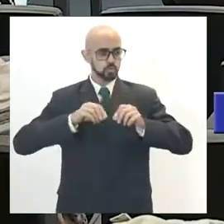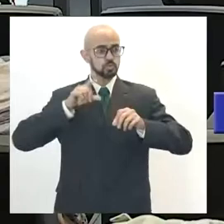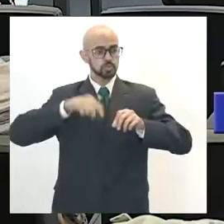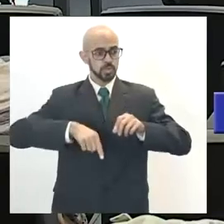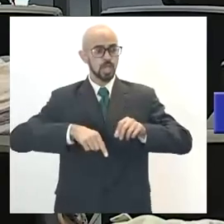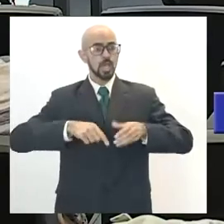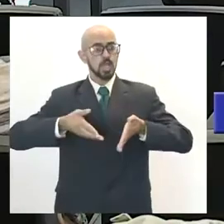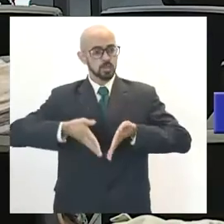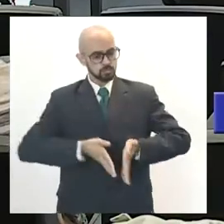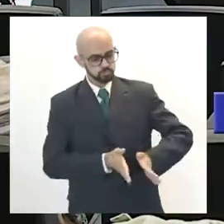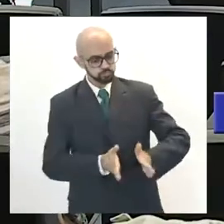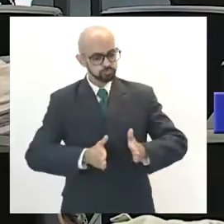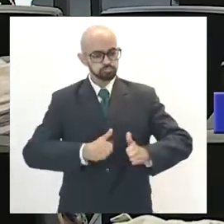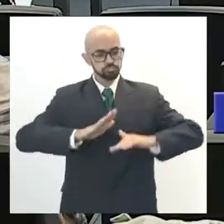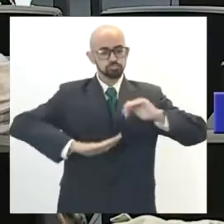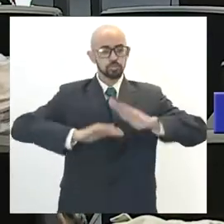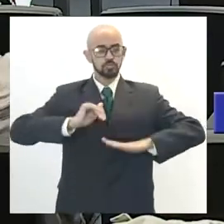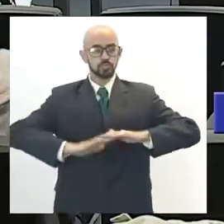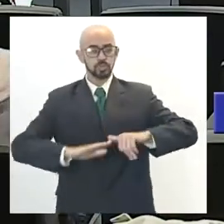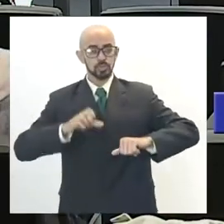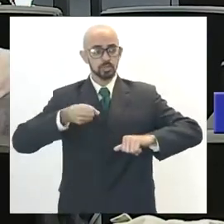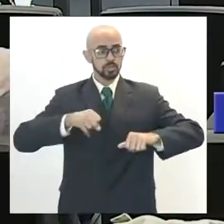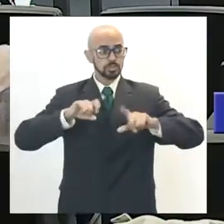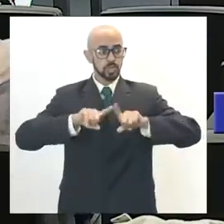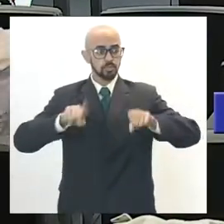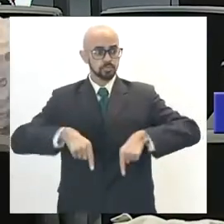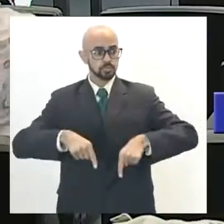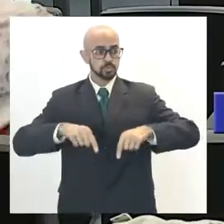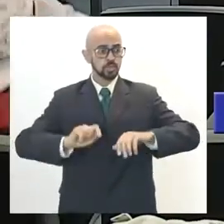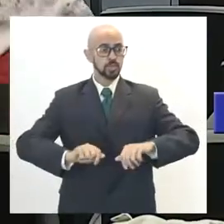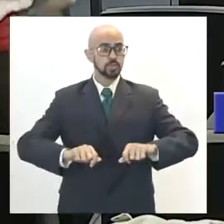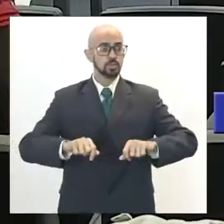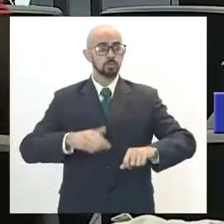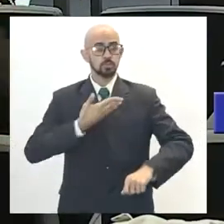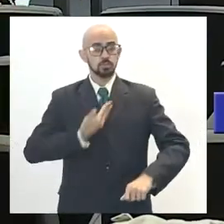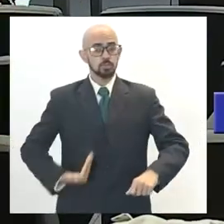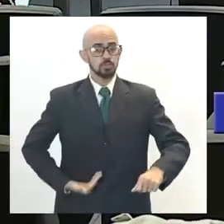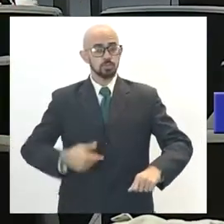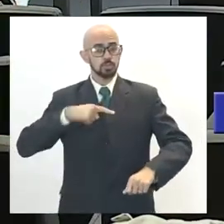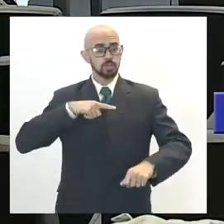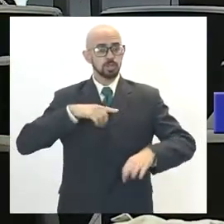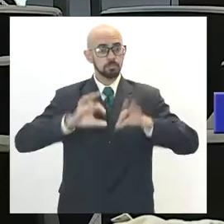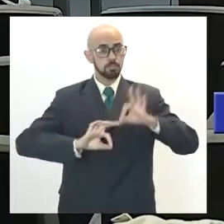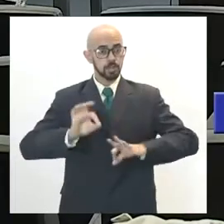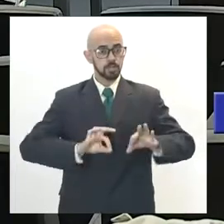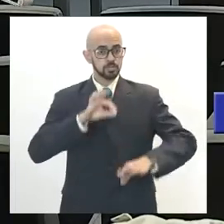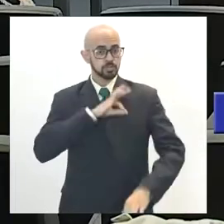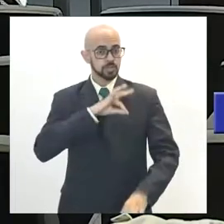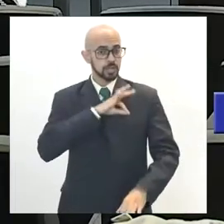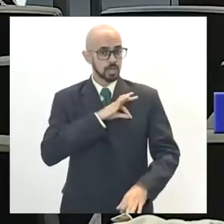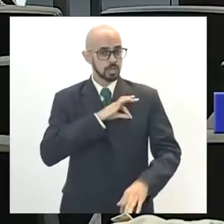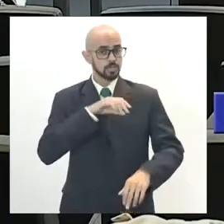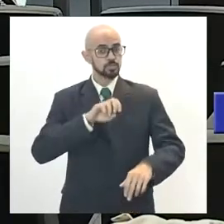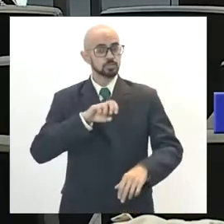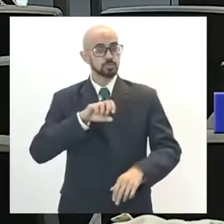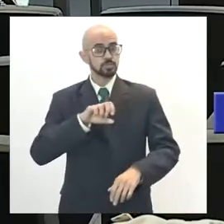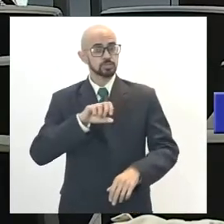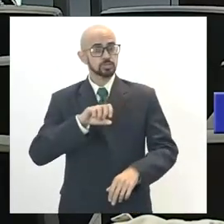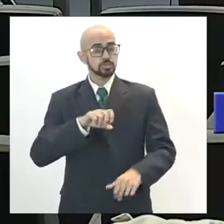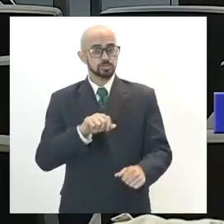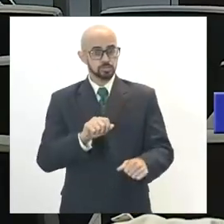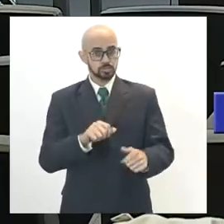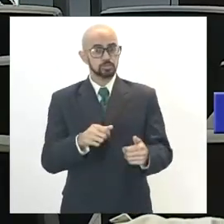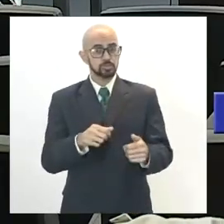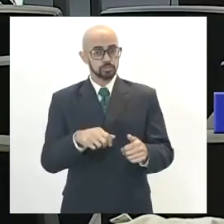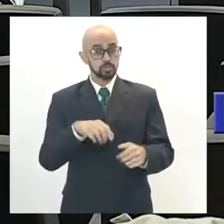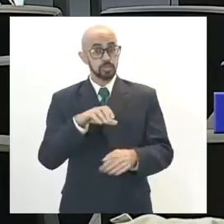se é servidores públicos têm planos de carros carrega falar isso o cabelo atestado porque